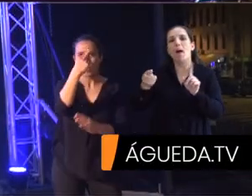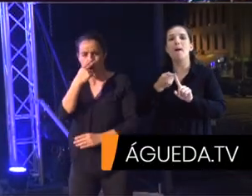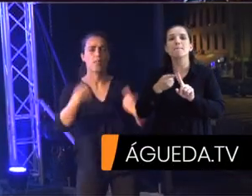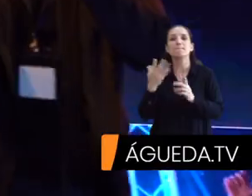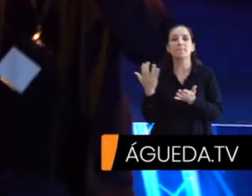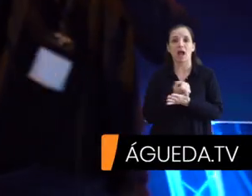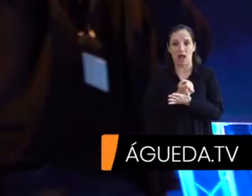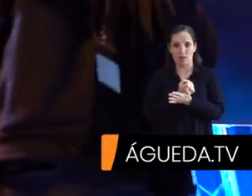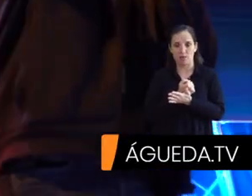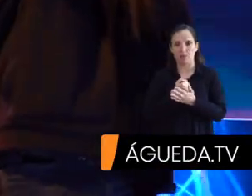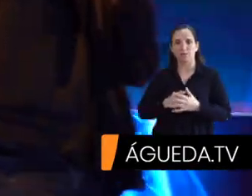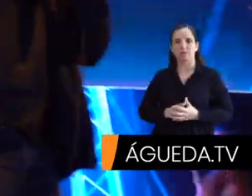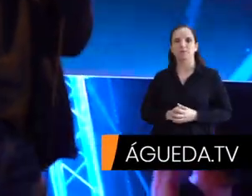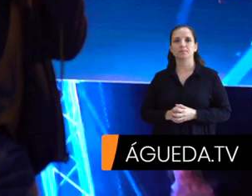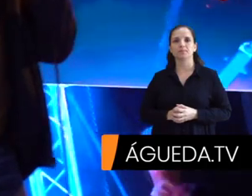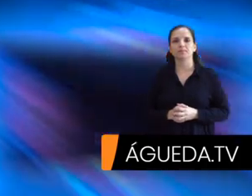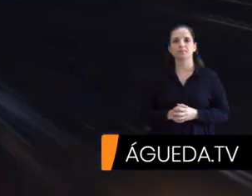mercado municipal.